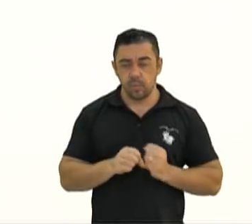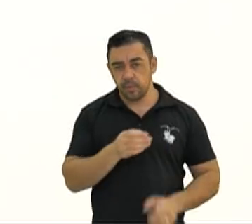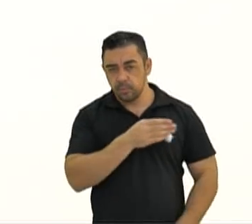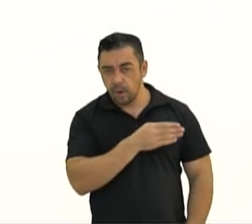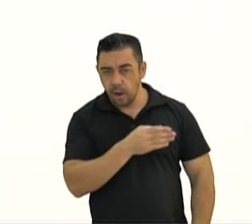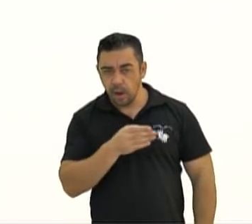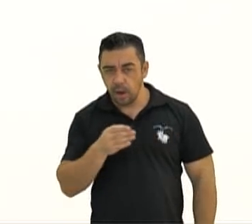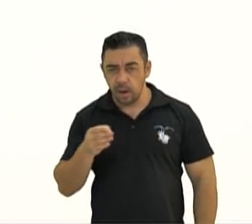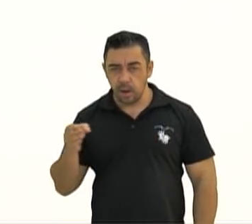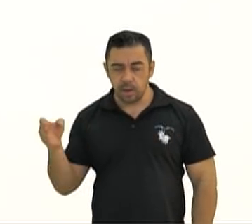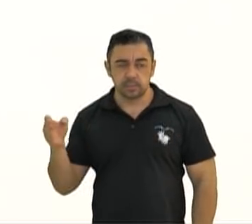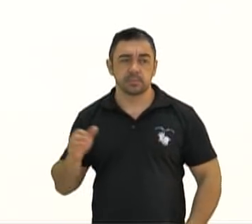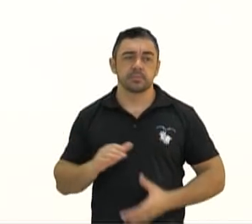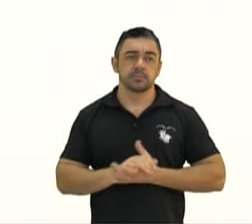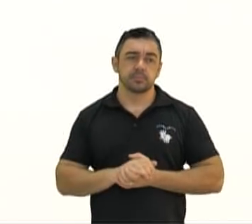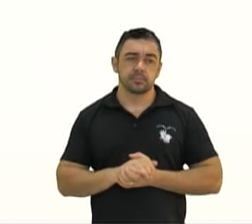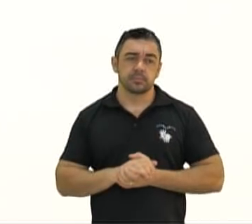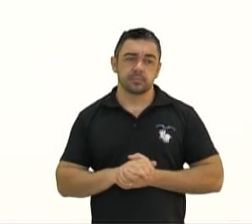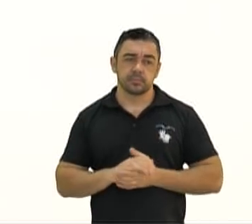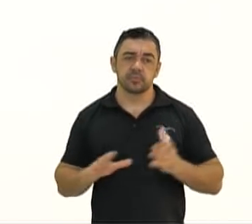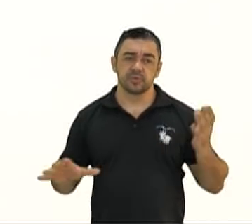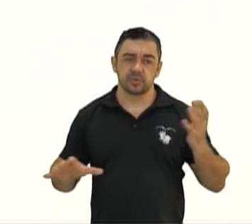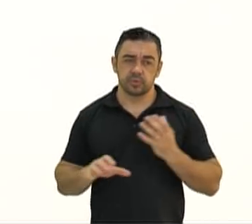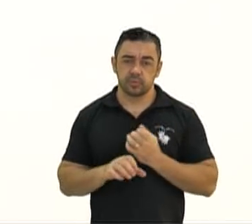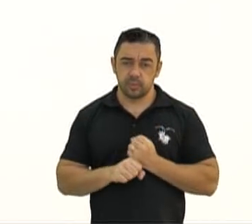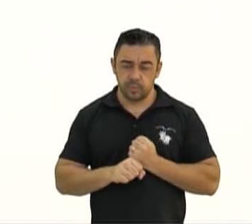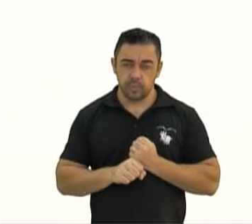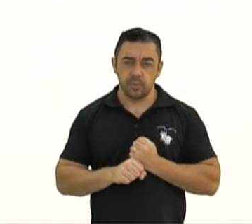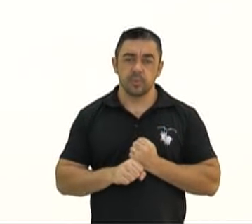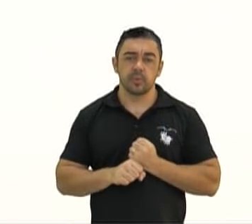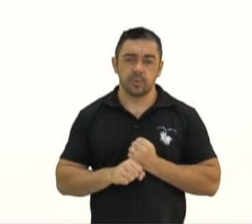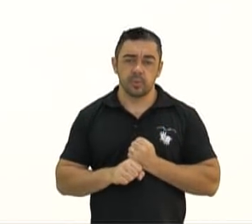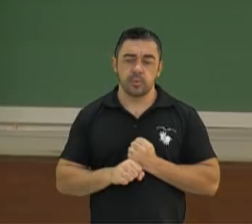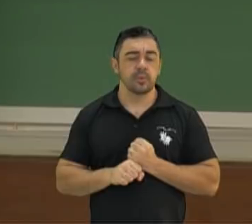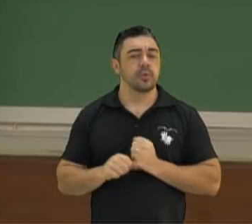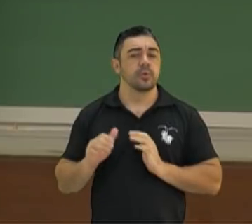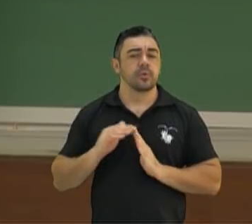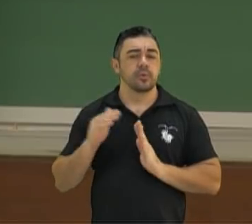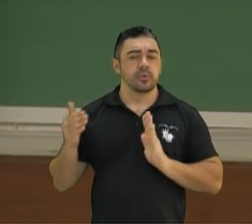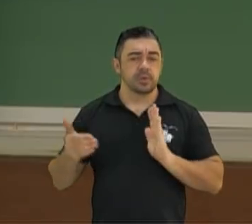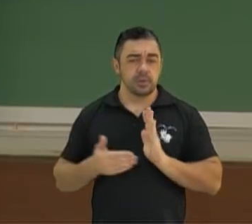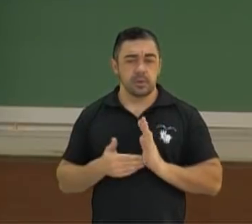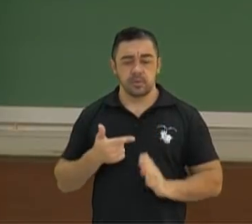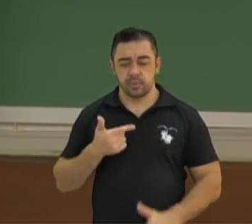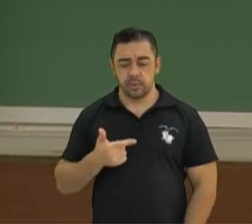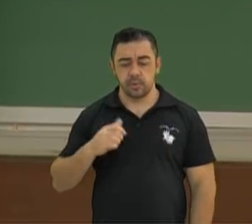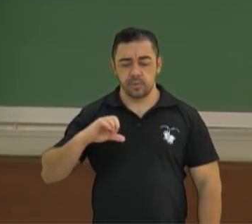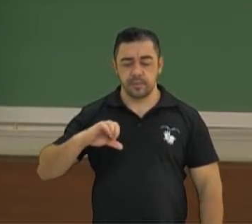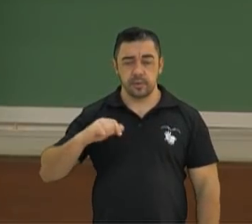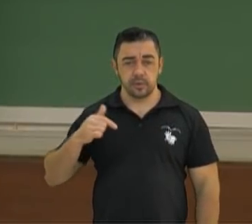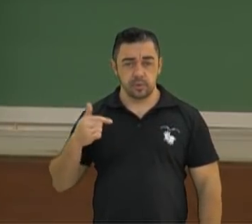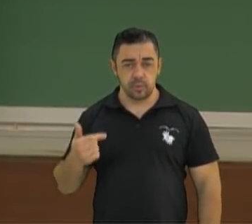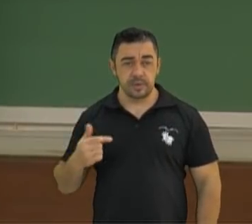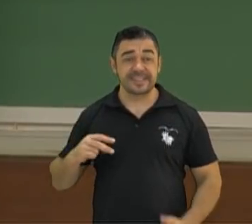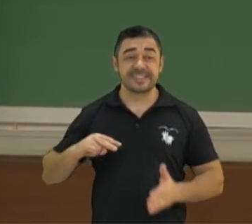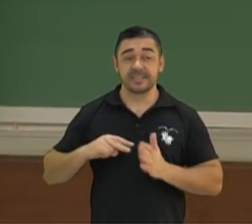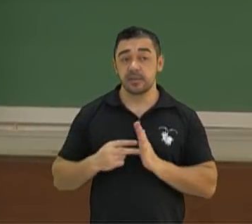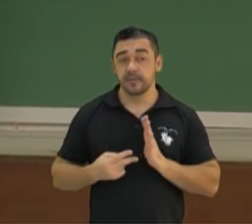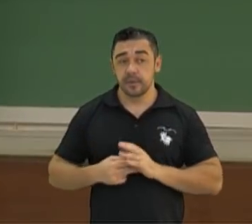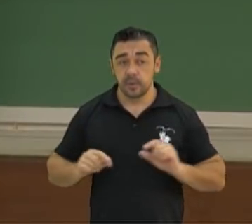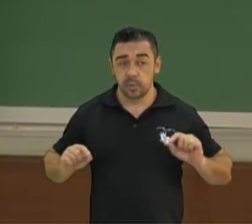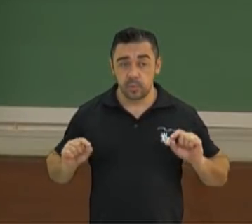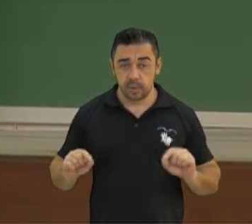tá? Então, a professora somou, essa soma deu 292, então significa